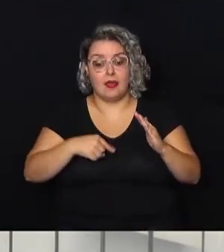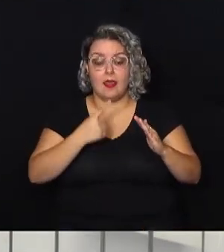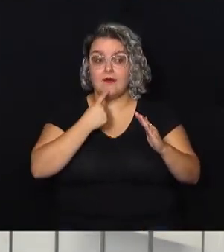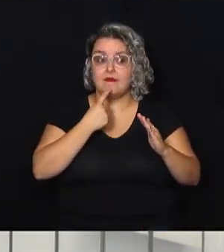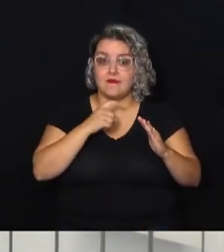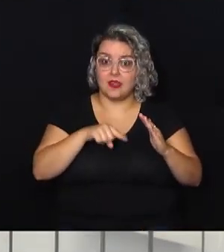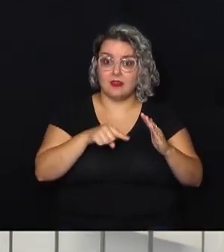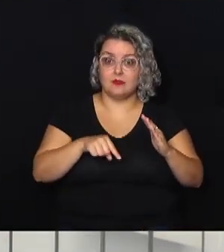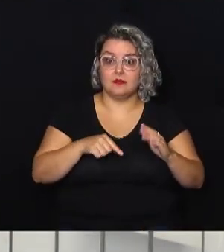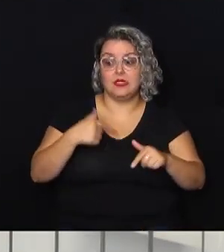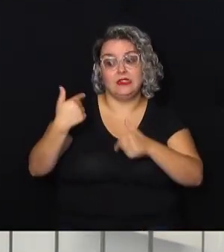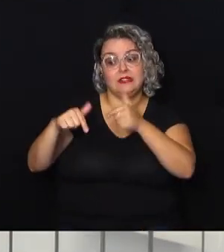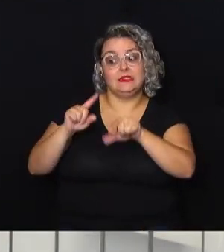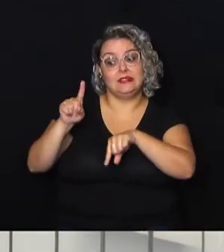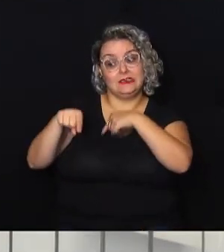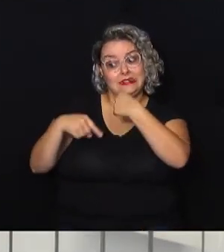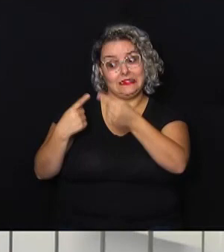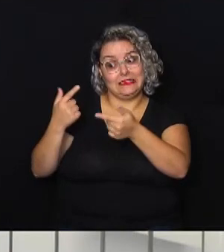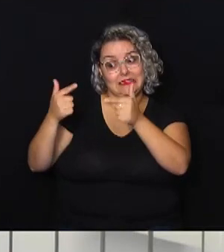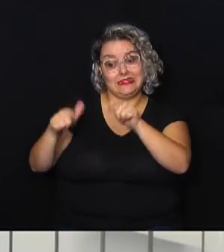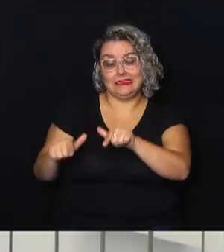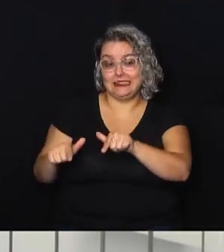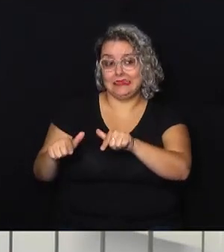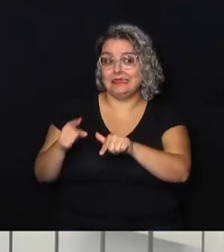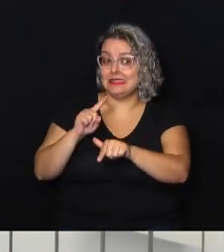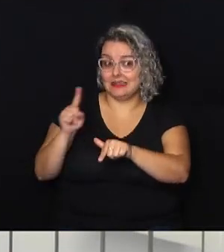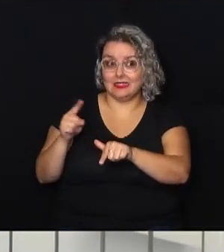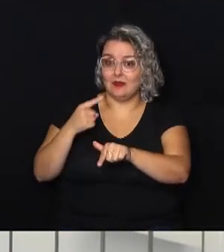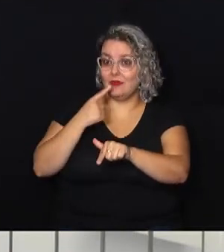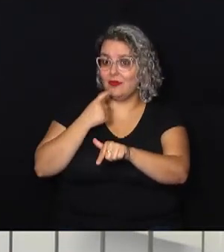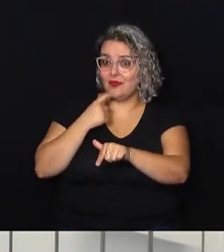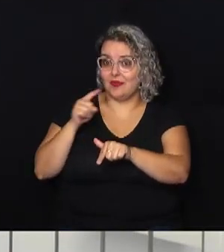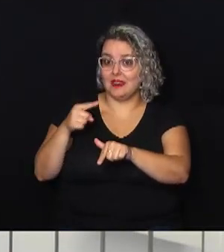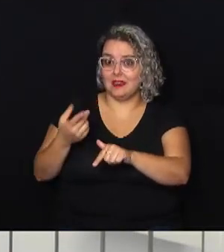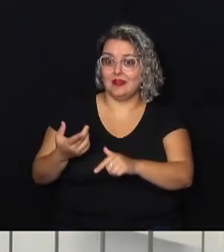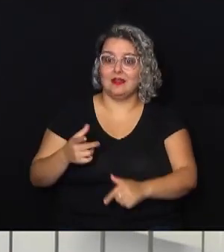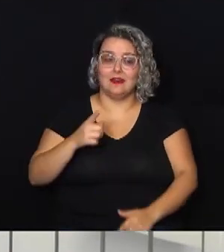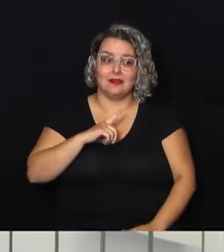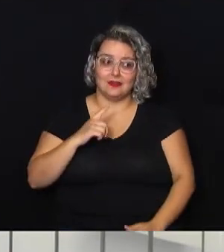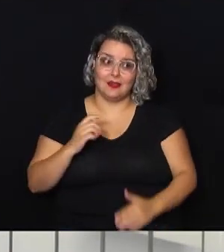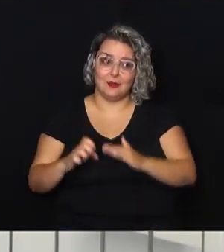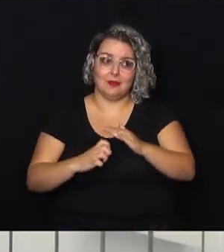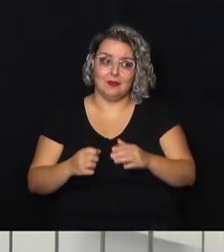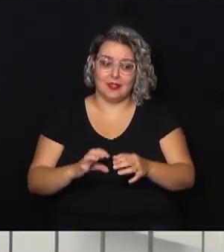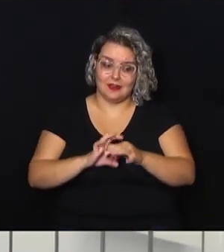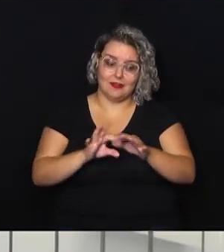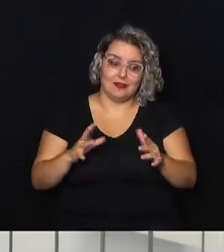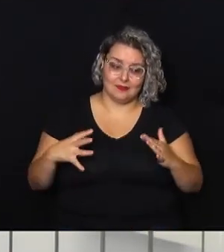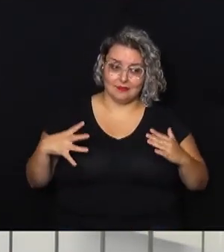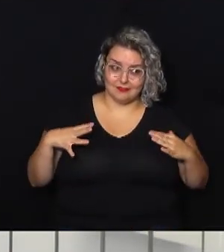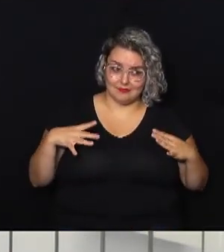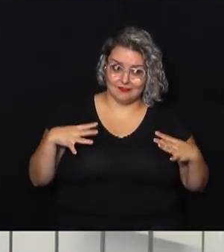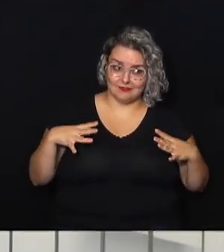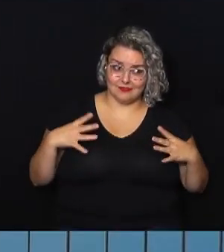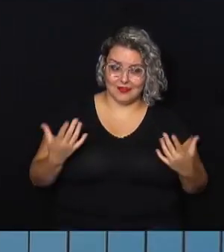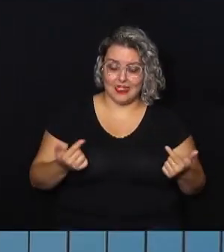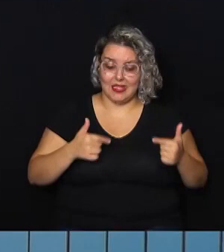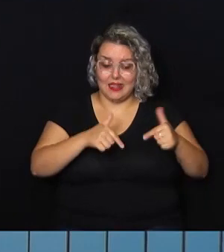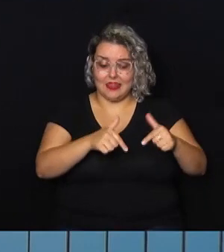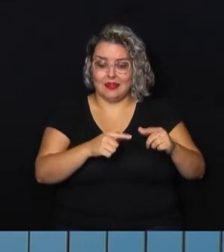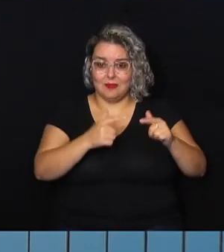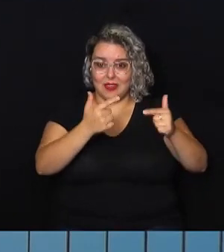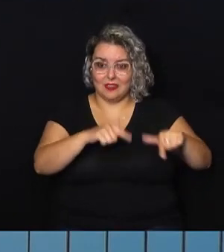ela trabalha em outra que não é. Tem como a empresa dar folga? Trabalha num lugar, mas mora em outro. Como é que fica